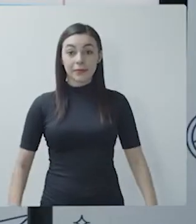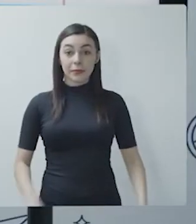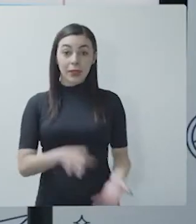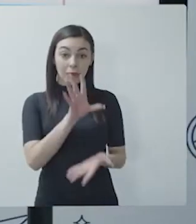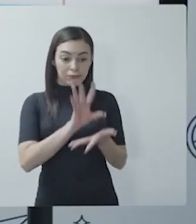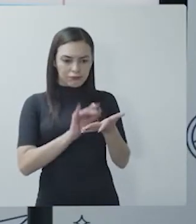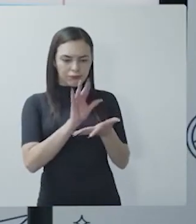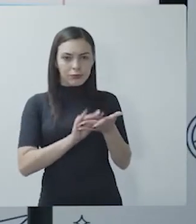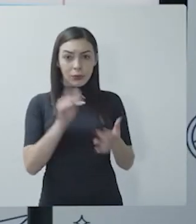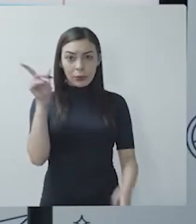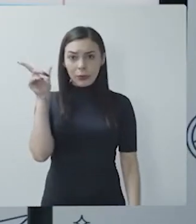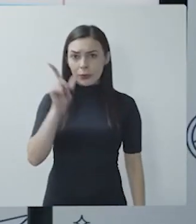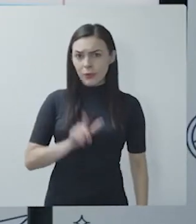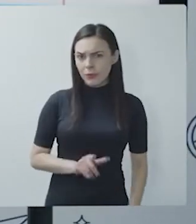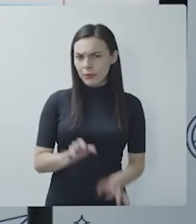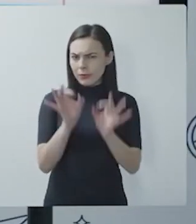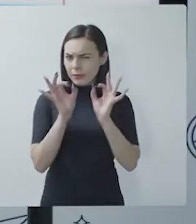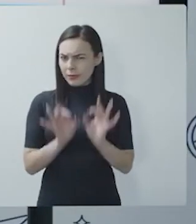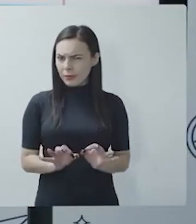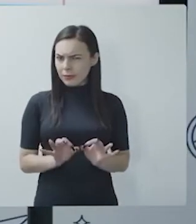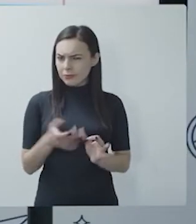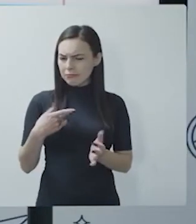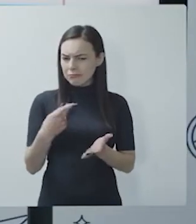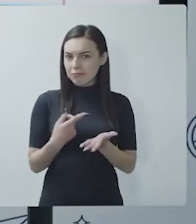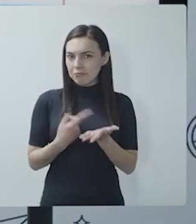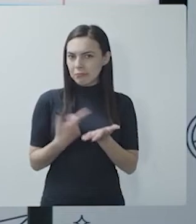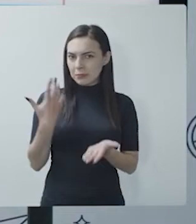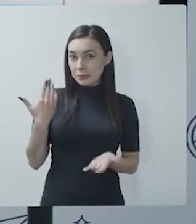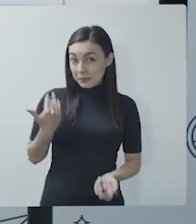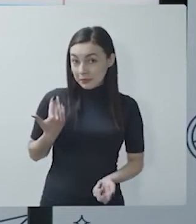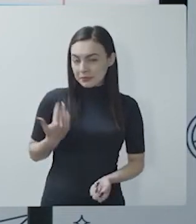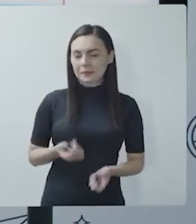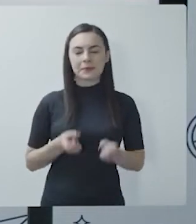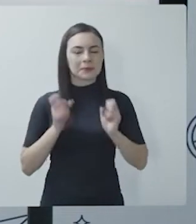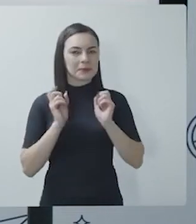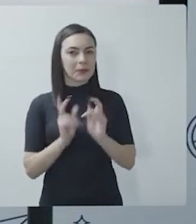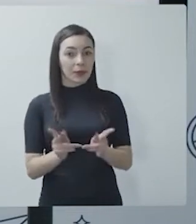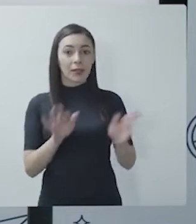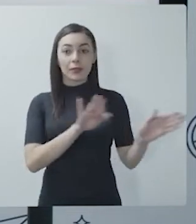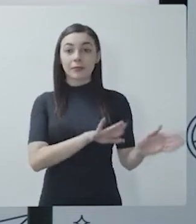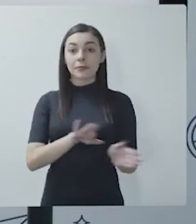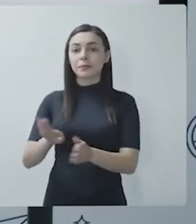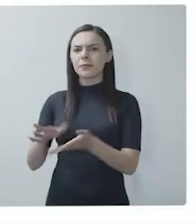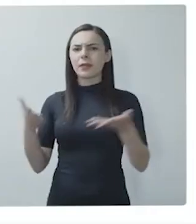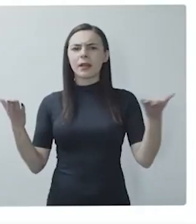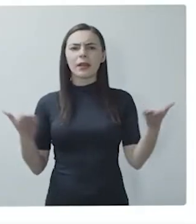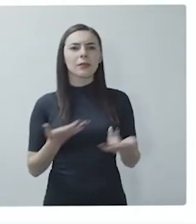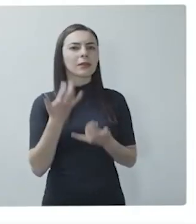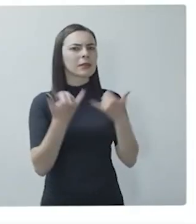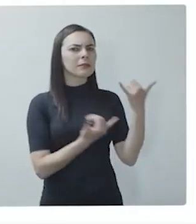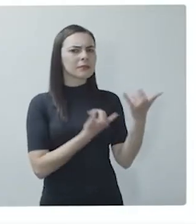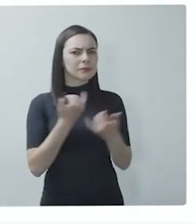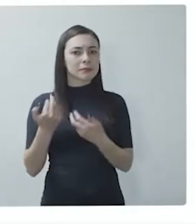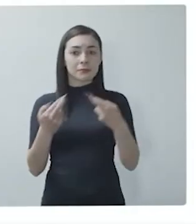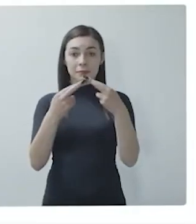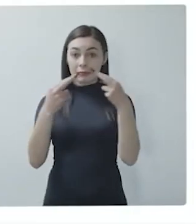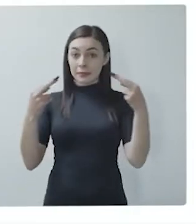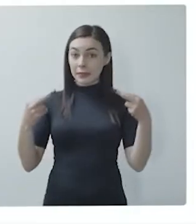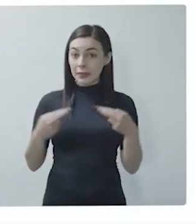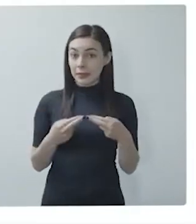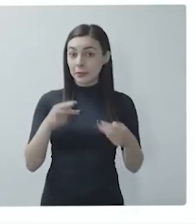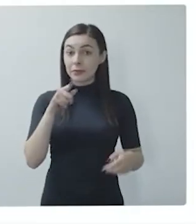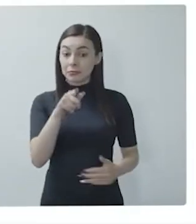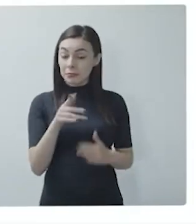Conseguiram fazer o registro certinho como nós combinamos? Então vamos lá. Agora nós temos a brincadeira das rimas e eu quero que vocês aí em